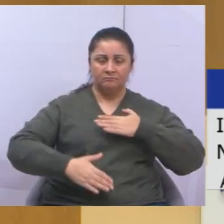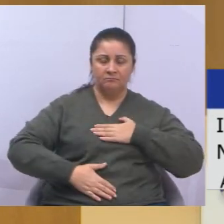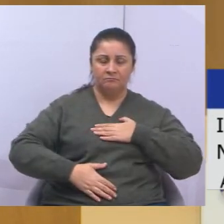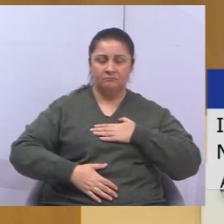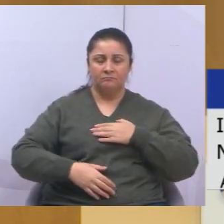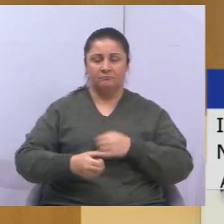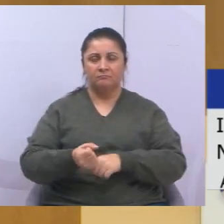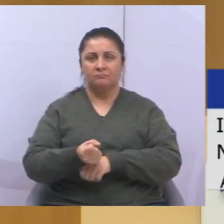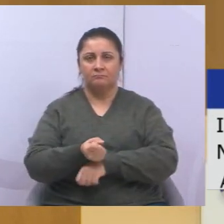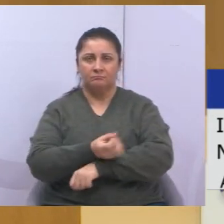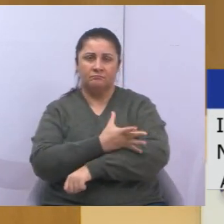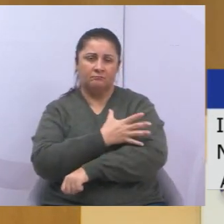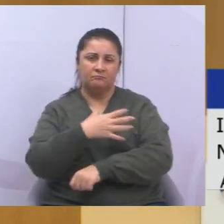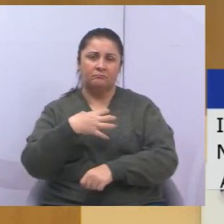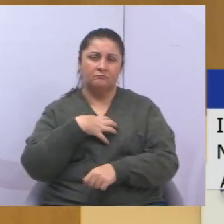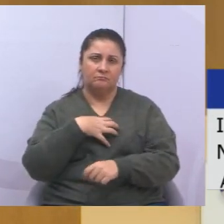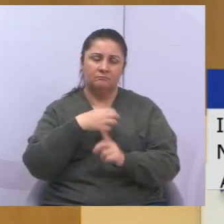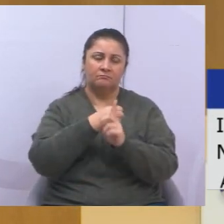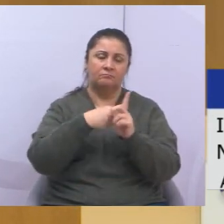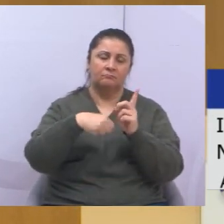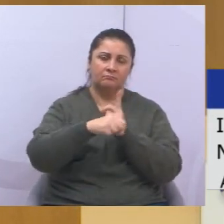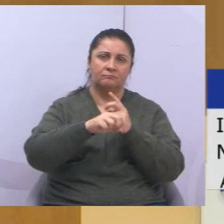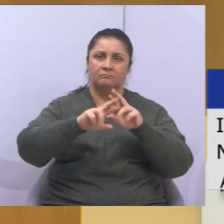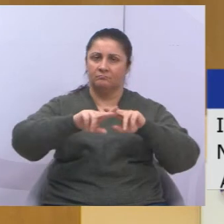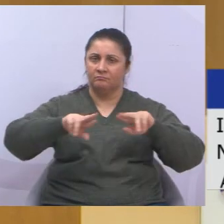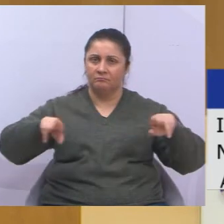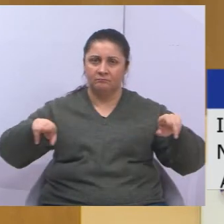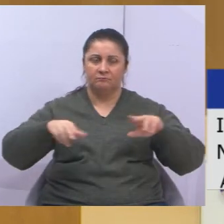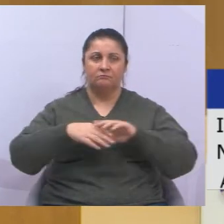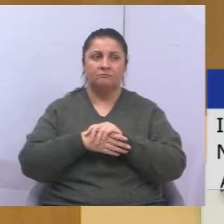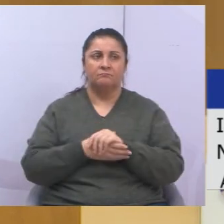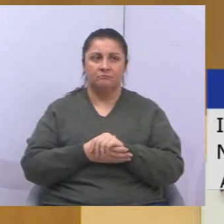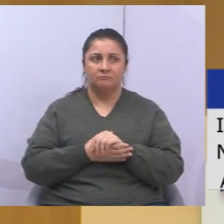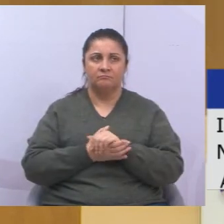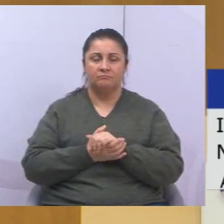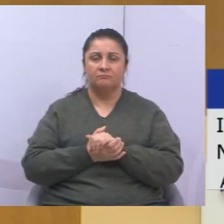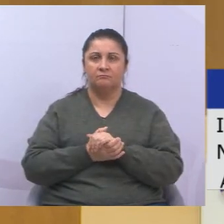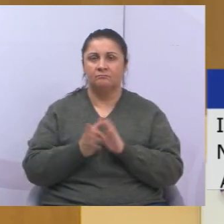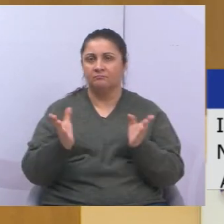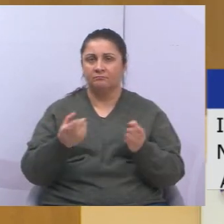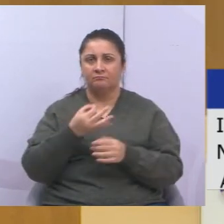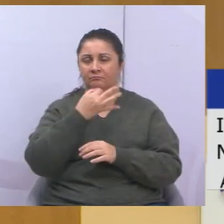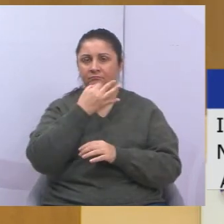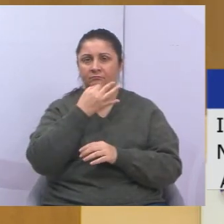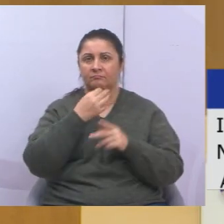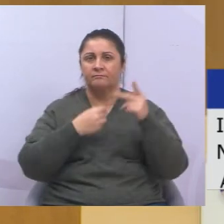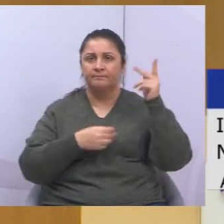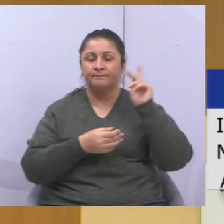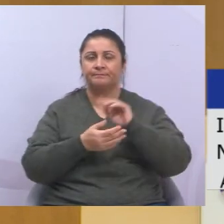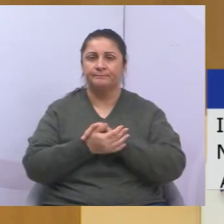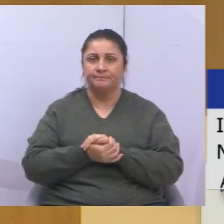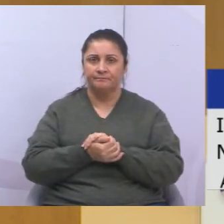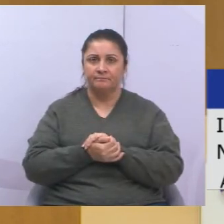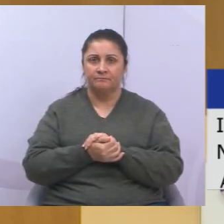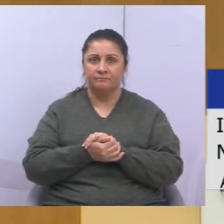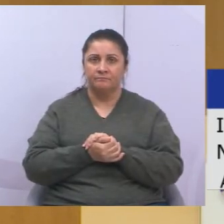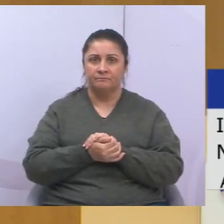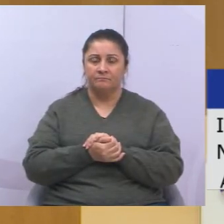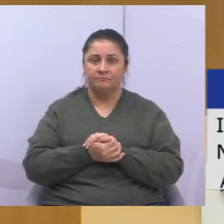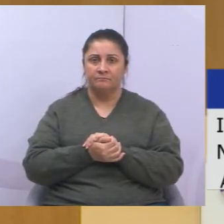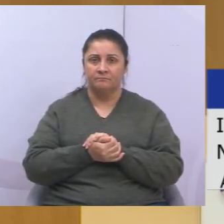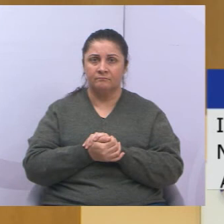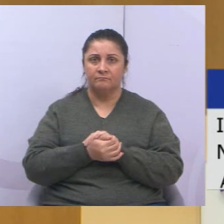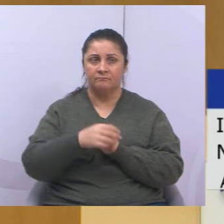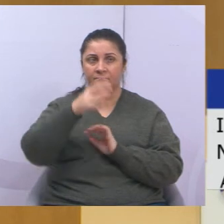emocional, tá, social e assim por diante. Né? Tá? Então, fica essa sugestão desse vereador, tá, que o poder público,